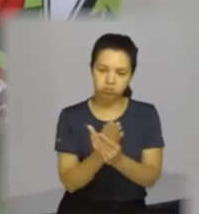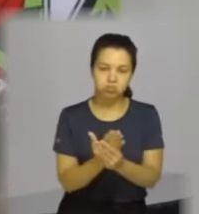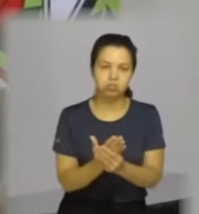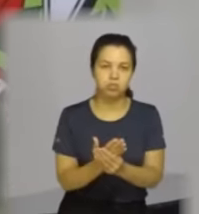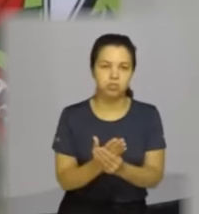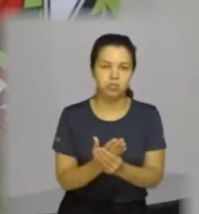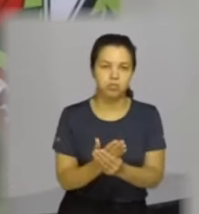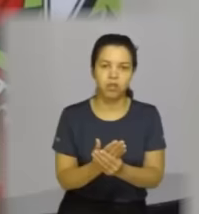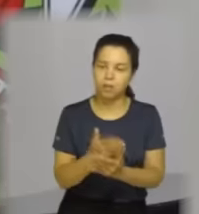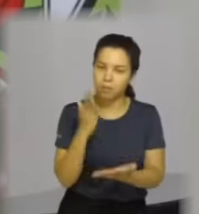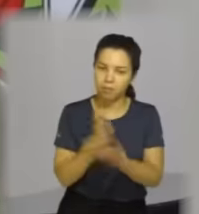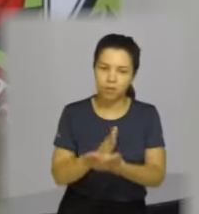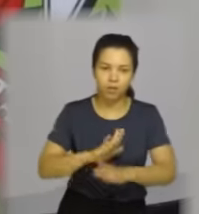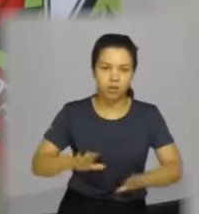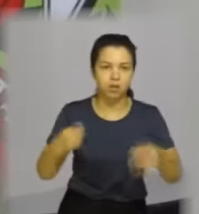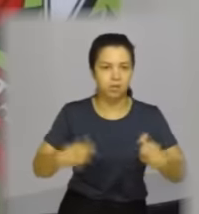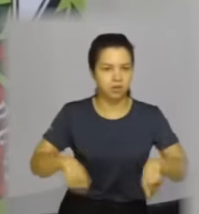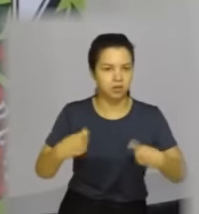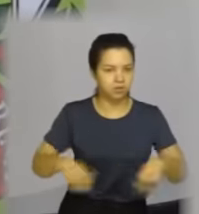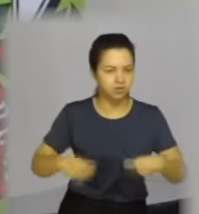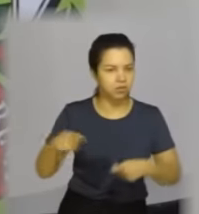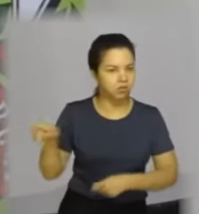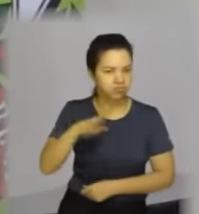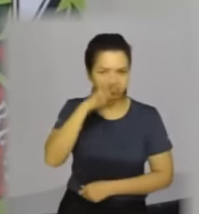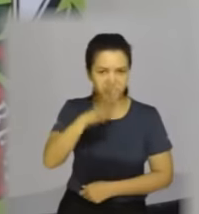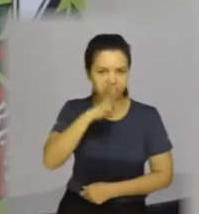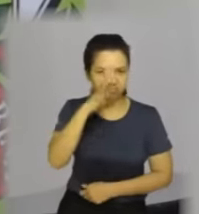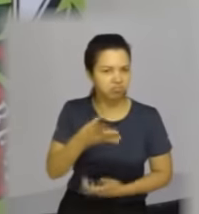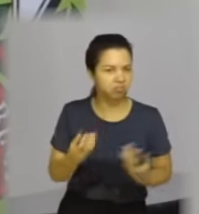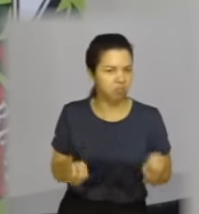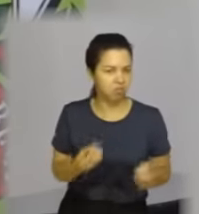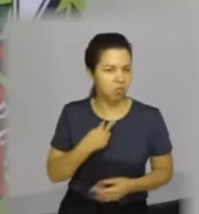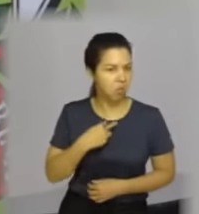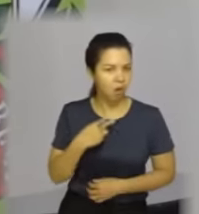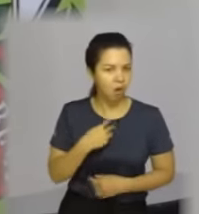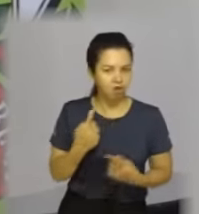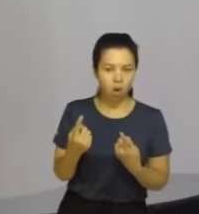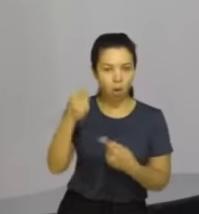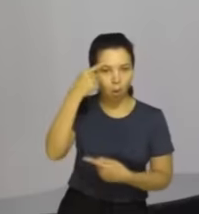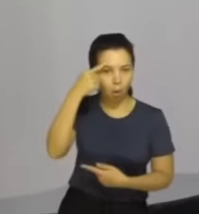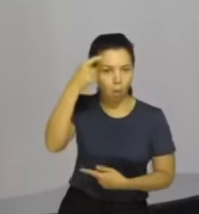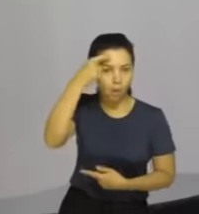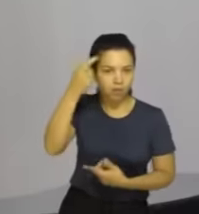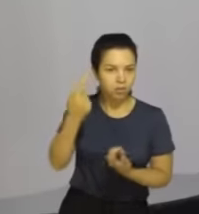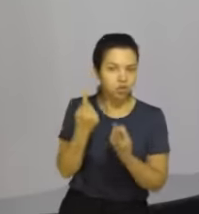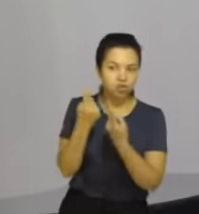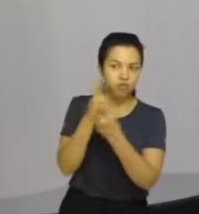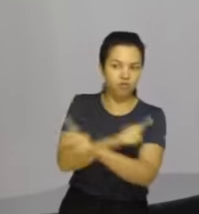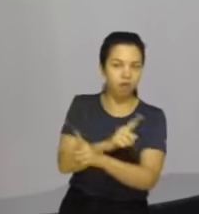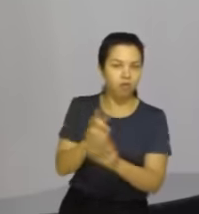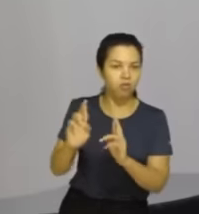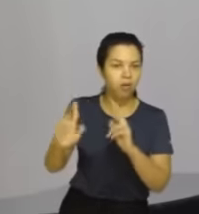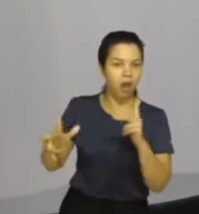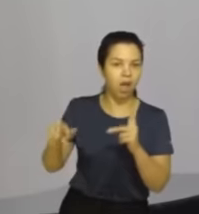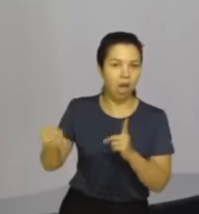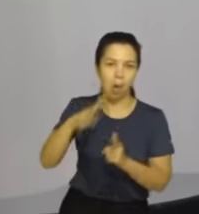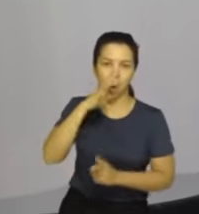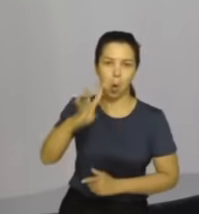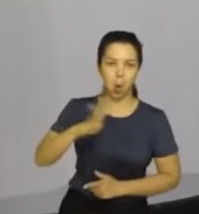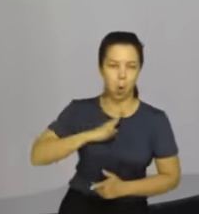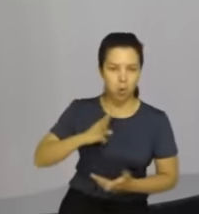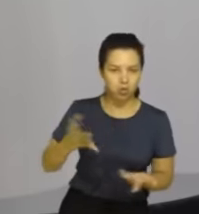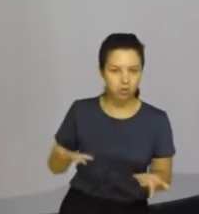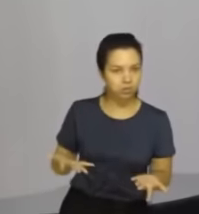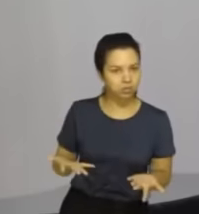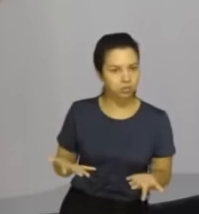Tem que acabar isso daí, já está passando do limite. Você não pode ter uma opinião divergente que te acusam de um crime. Então, eu estou deixando aqui os três processos que nós estamos